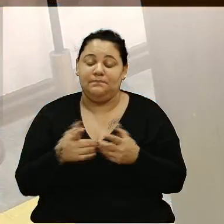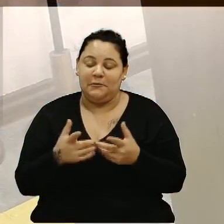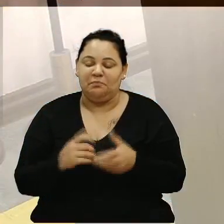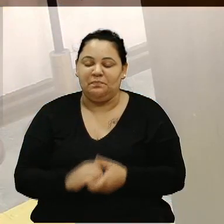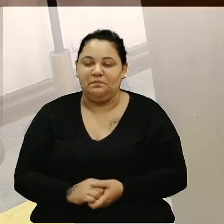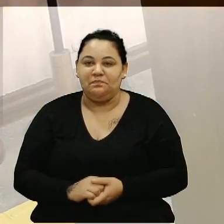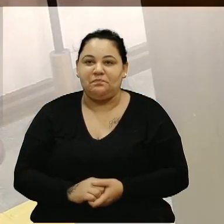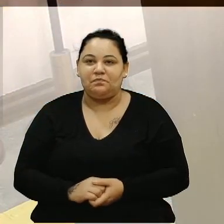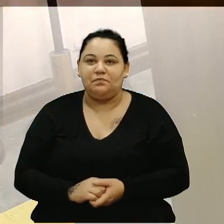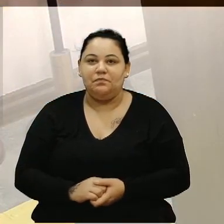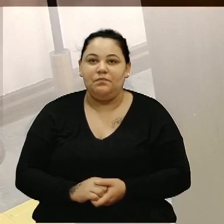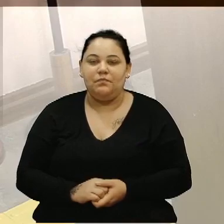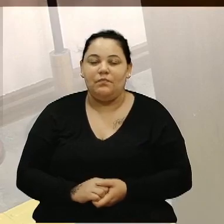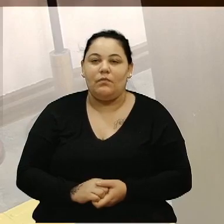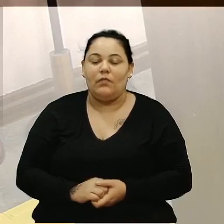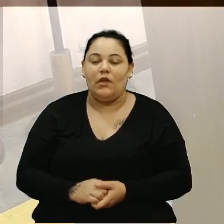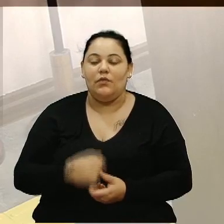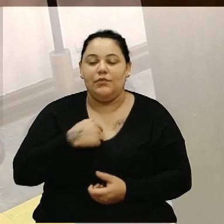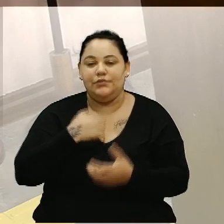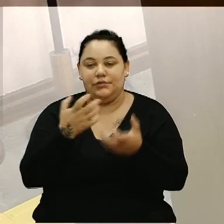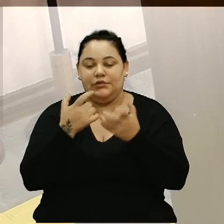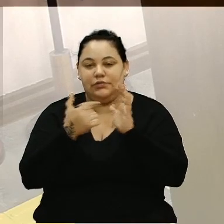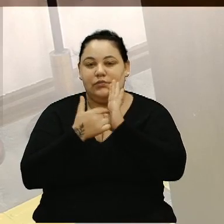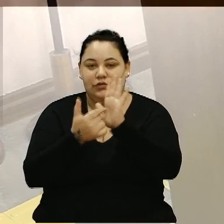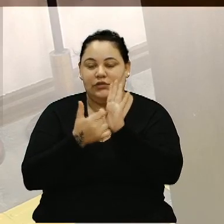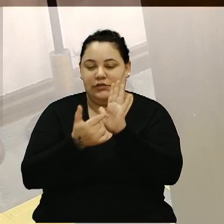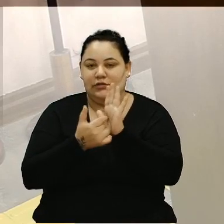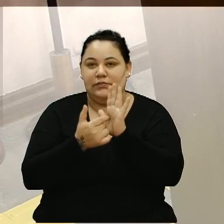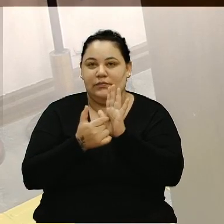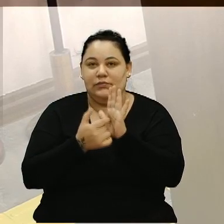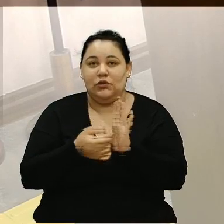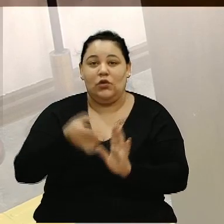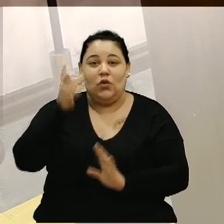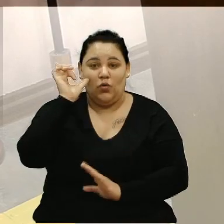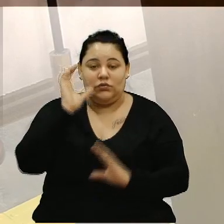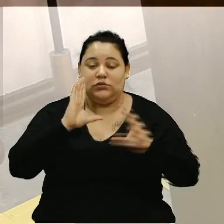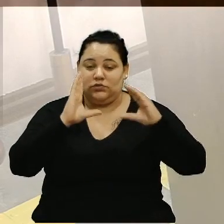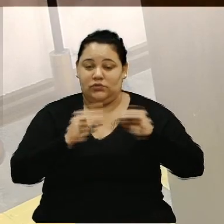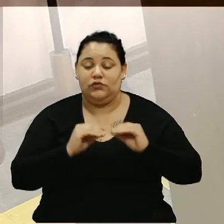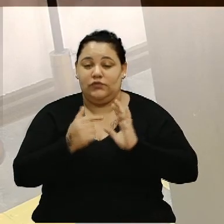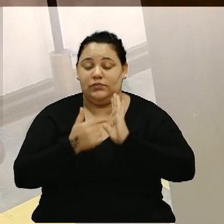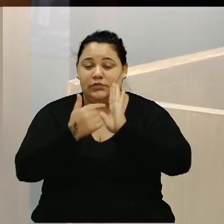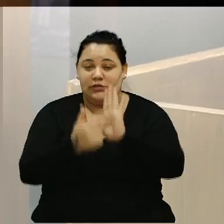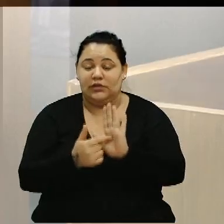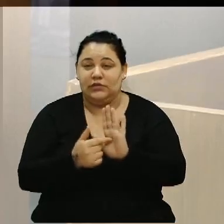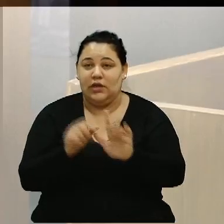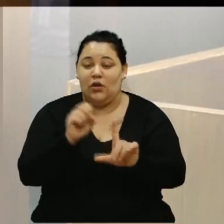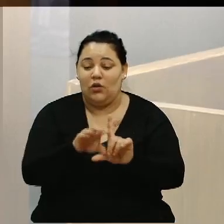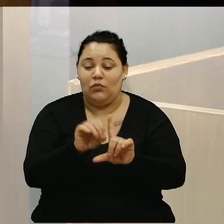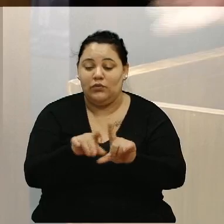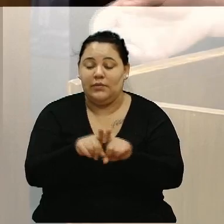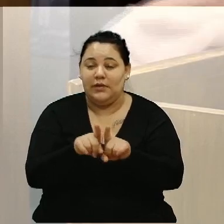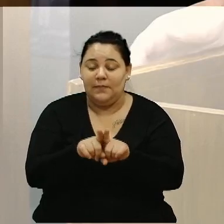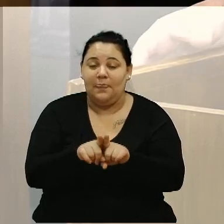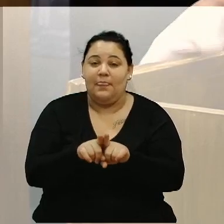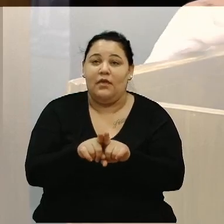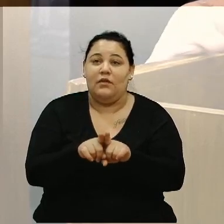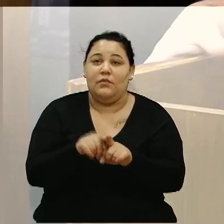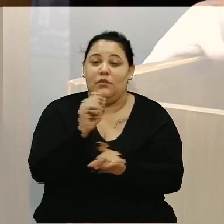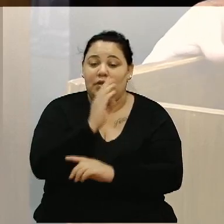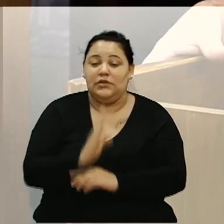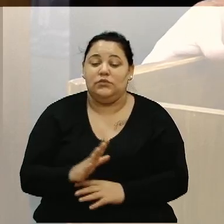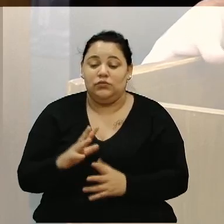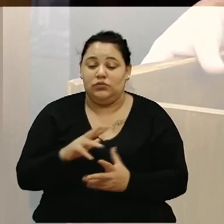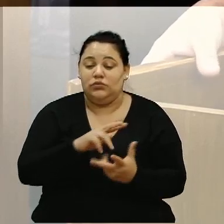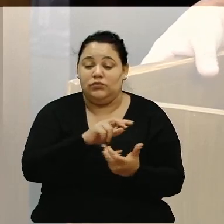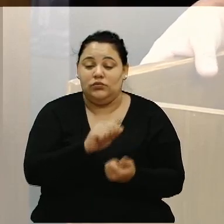Eu trouxe essa matéria do Jornal Nacional que foi exibida na noite de ontem para o Brasil e para o mundo. Caxias